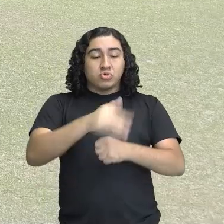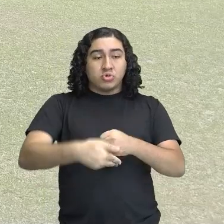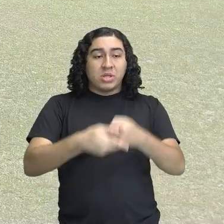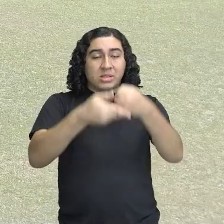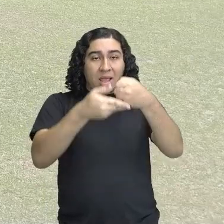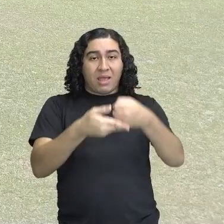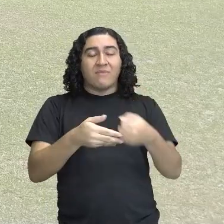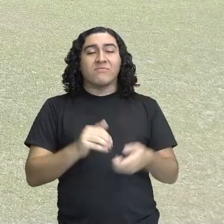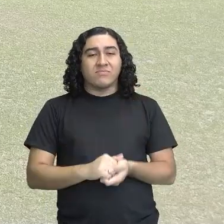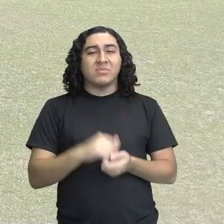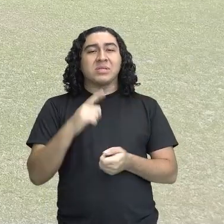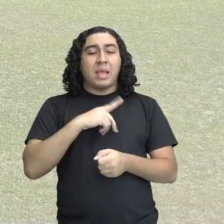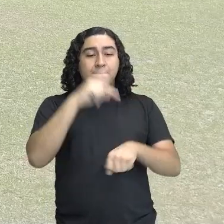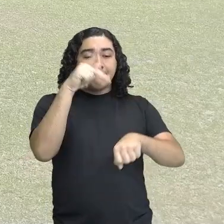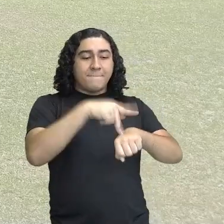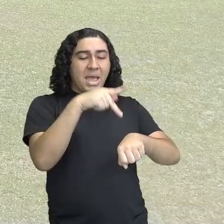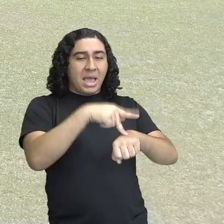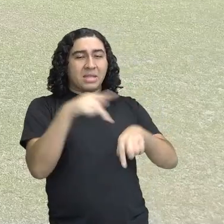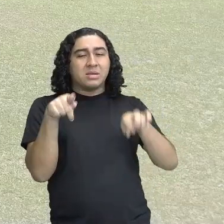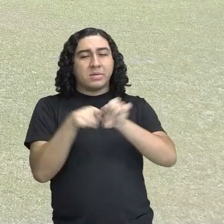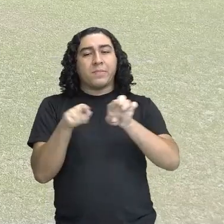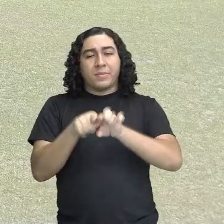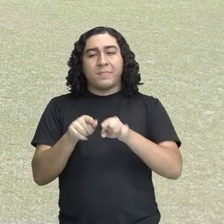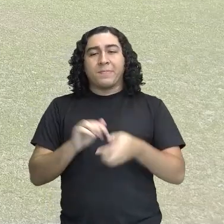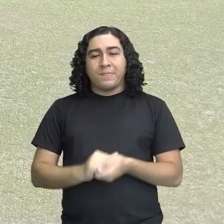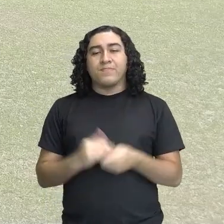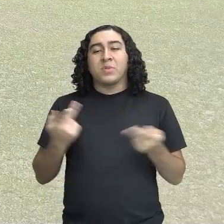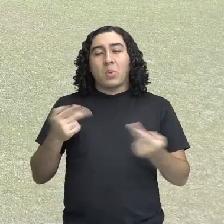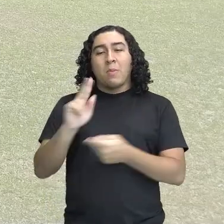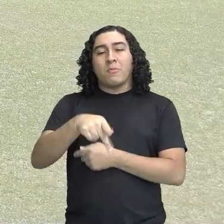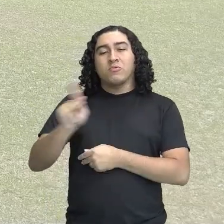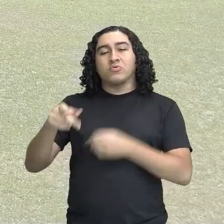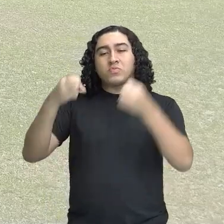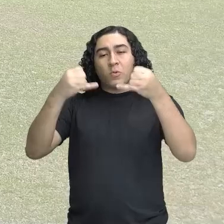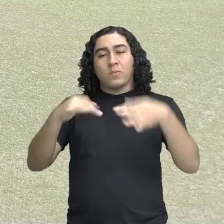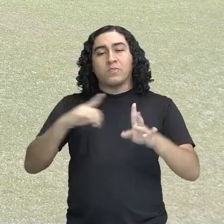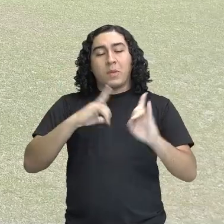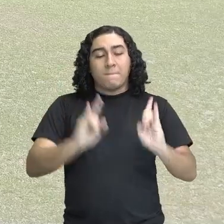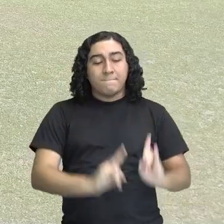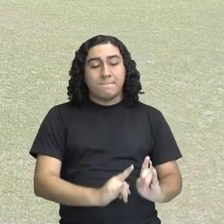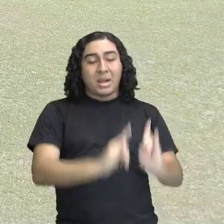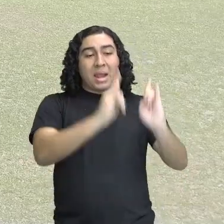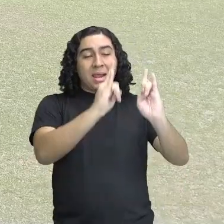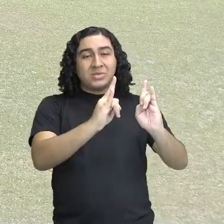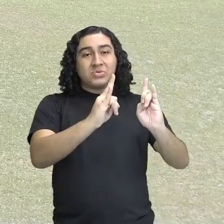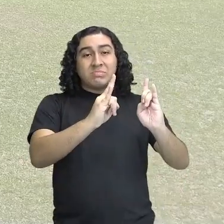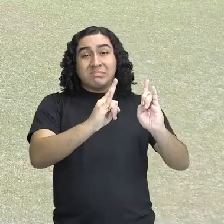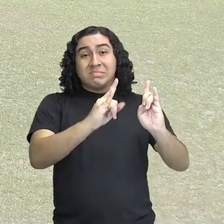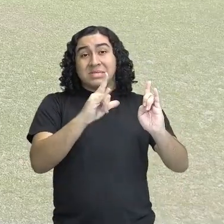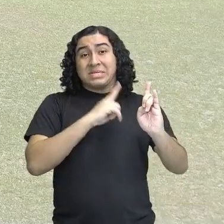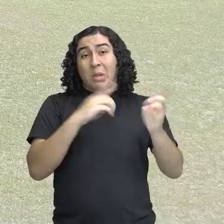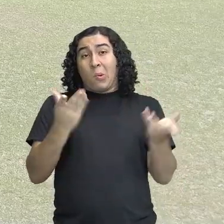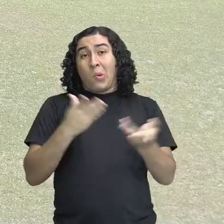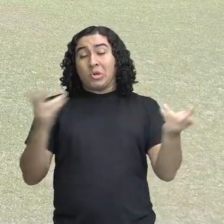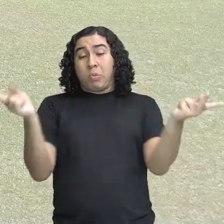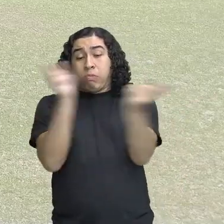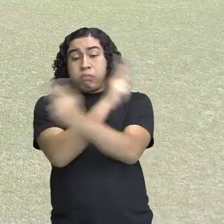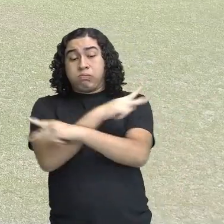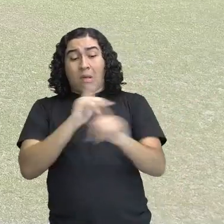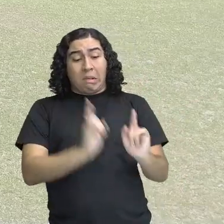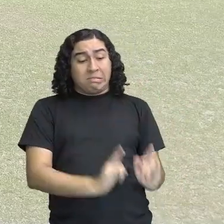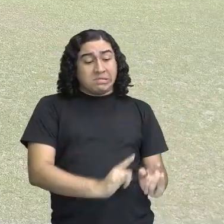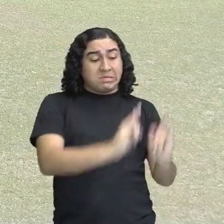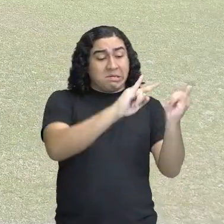sustentável com pedra calcária e, como o professor bem falou agora, existem prédios que não aguentam hoje, né? E a gente tem aqui